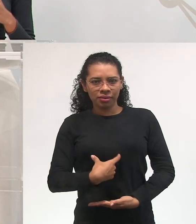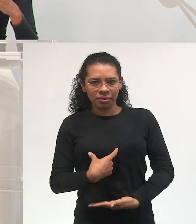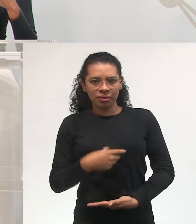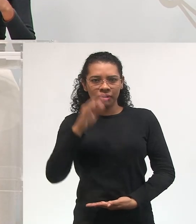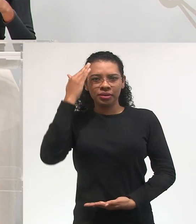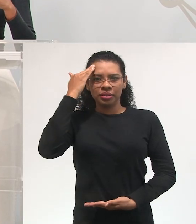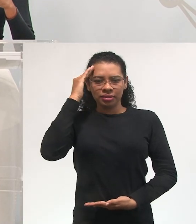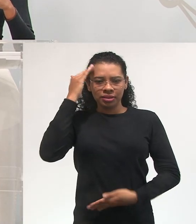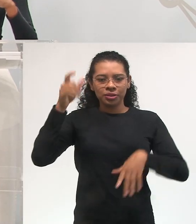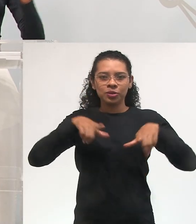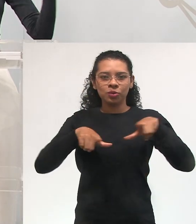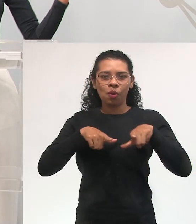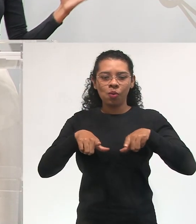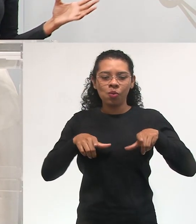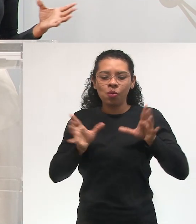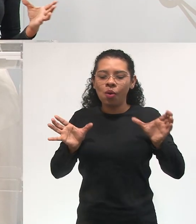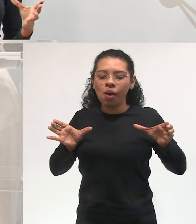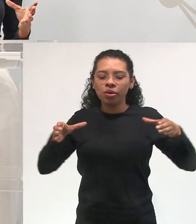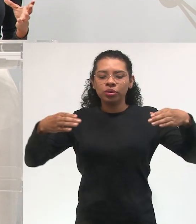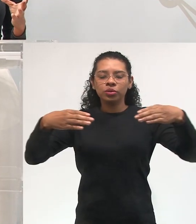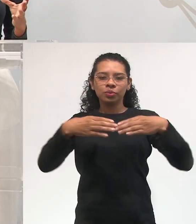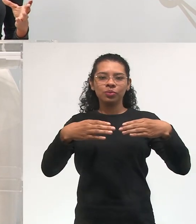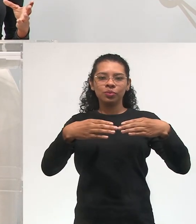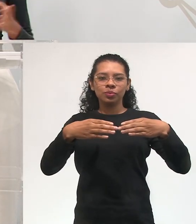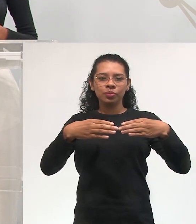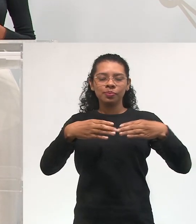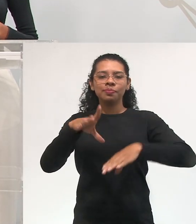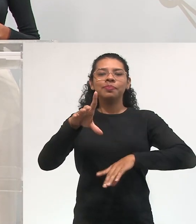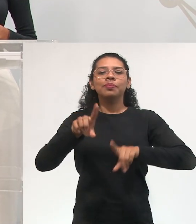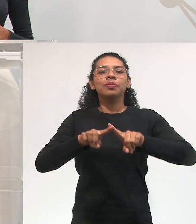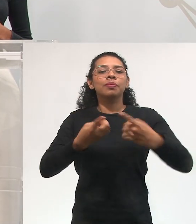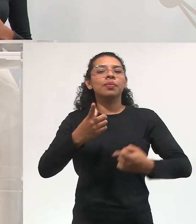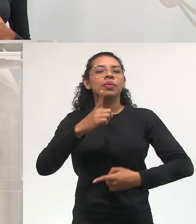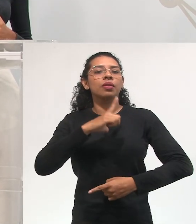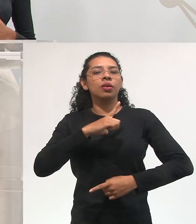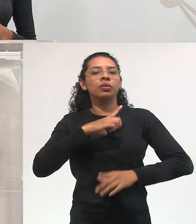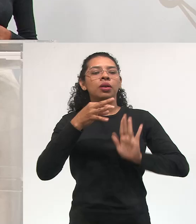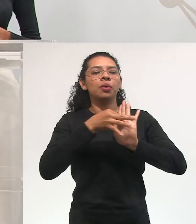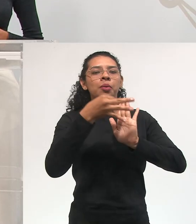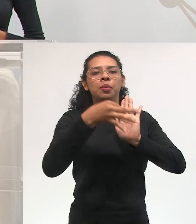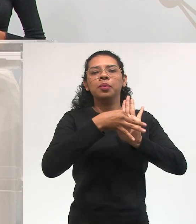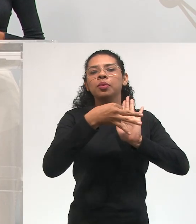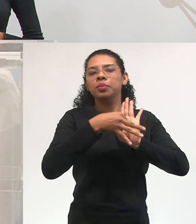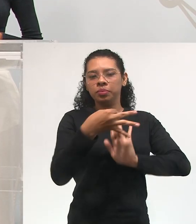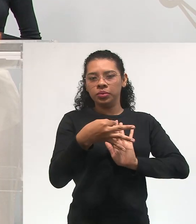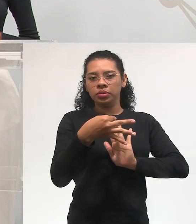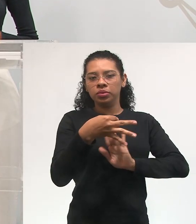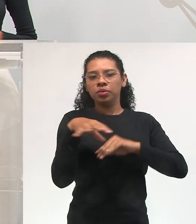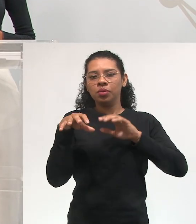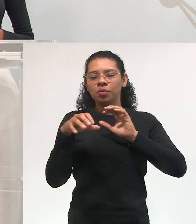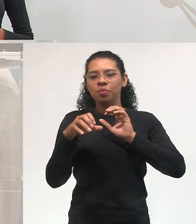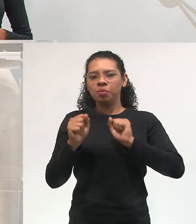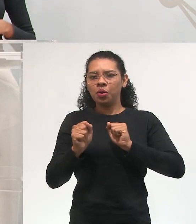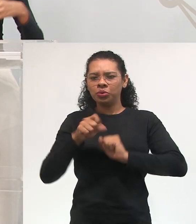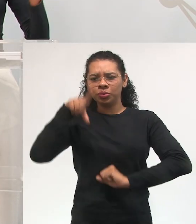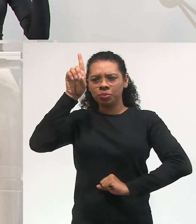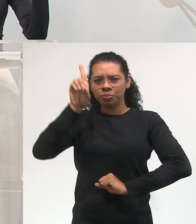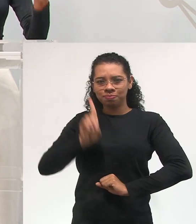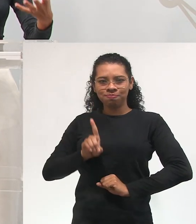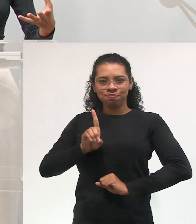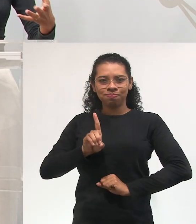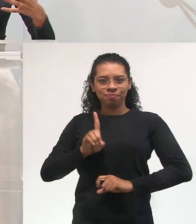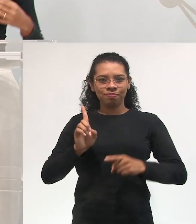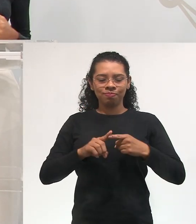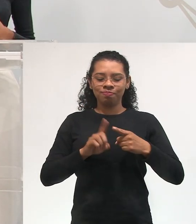trabalhadora, de ter essa consciência crítica, eu vou saber lutar pelos meus direitos, né? Eu vou saber